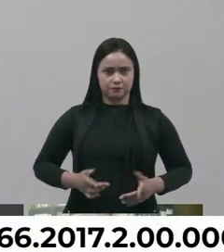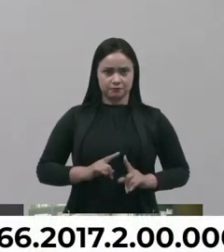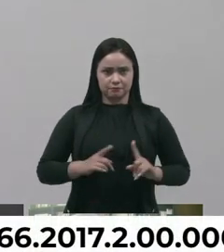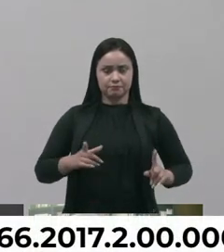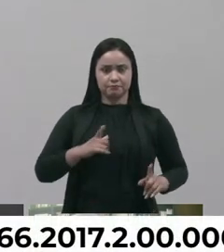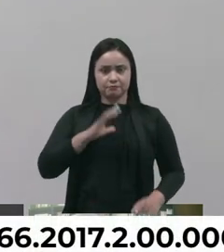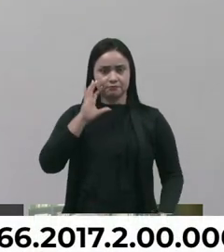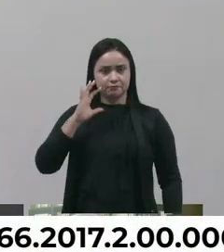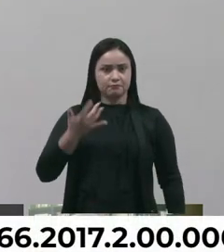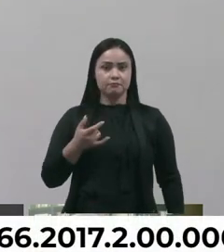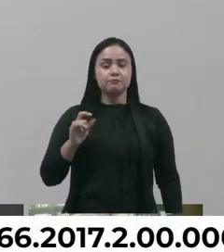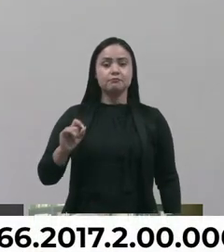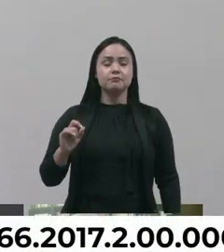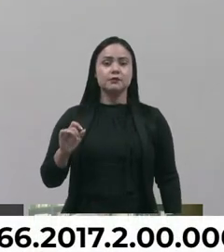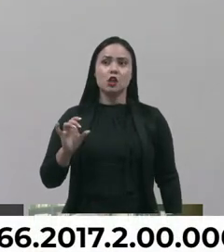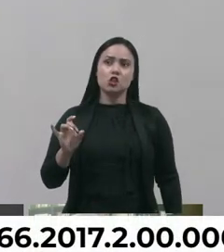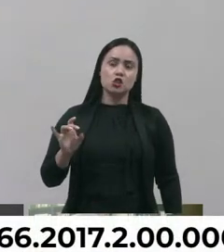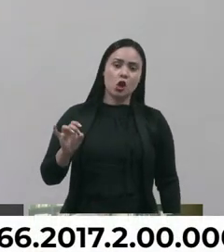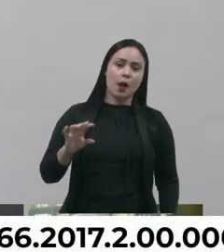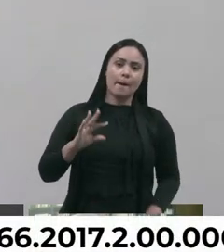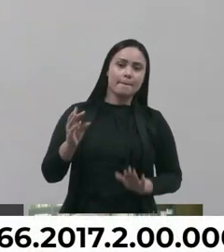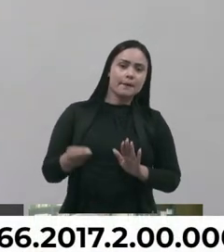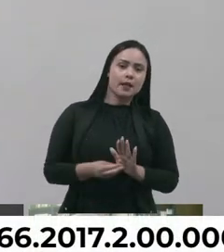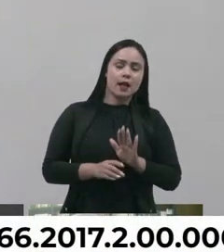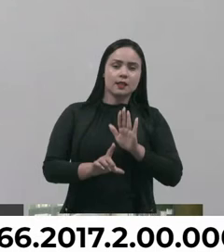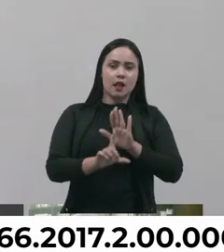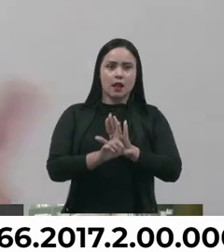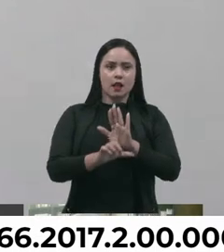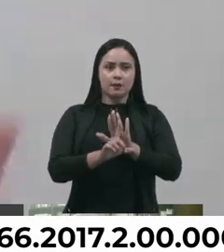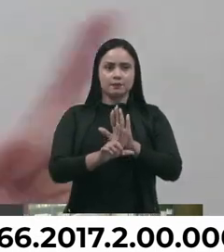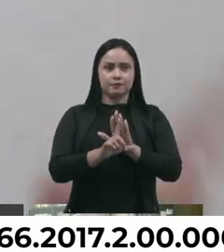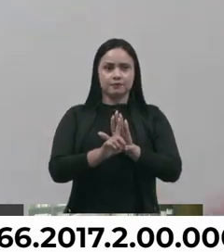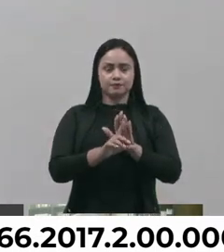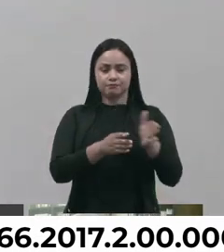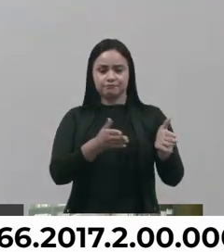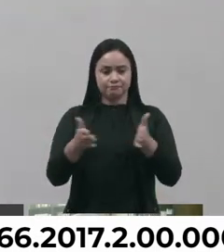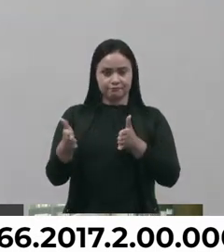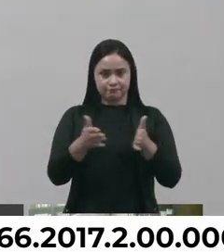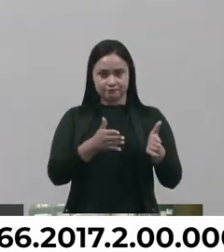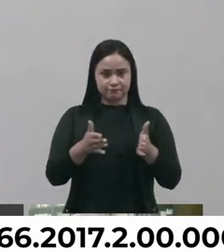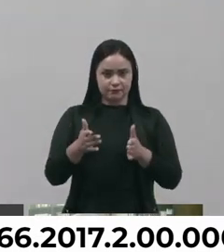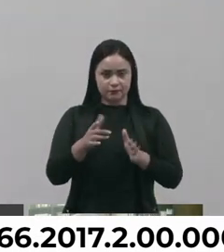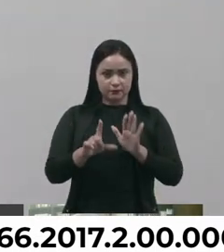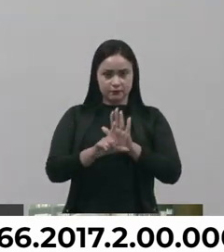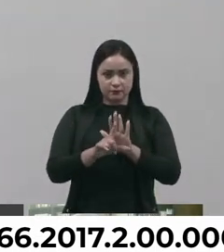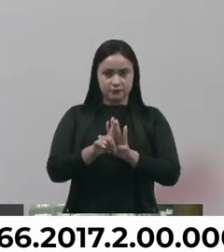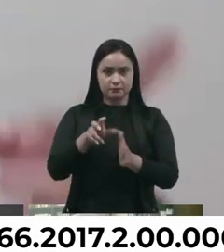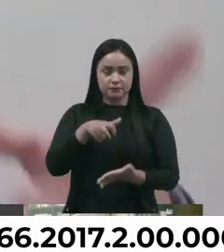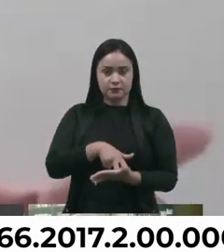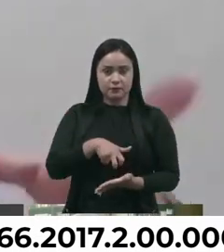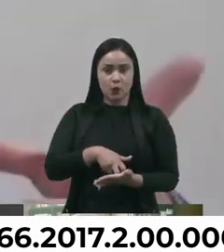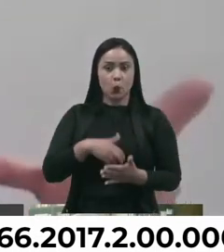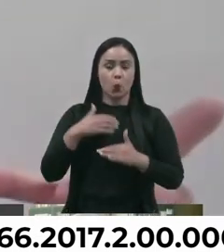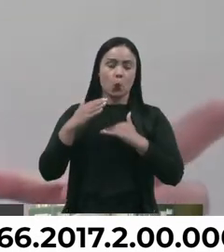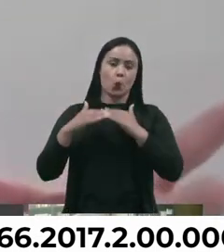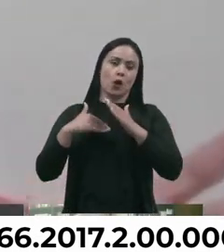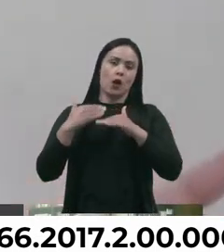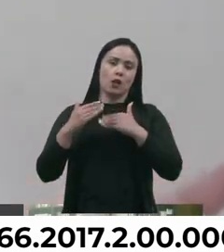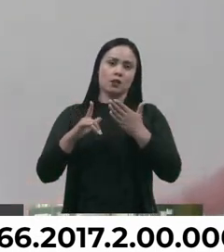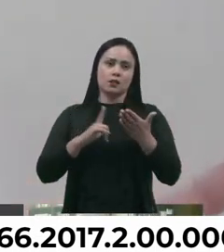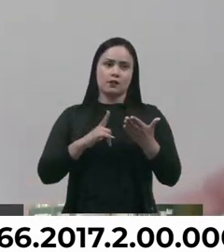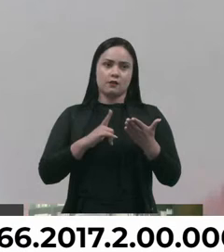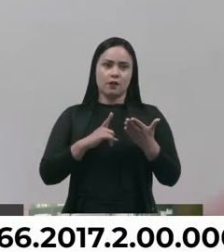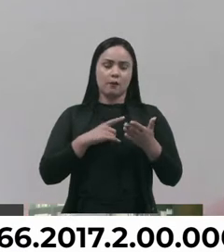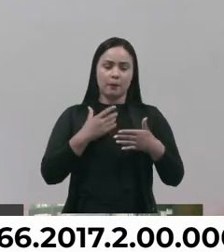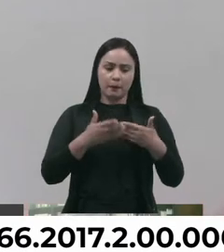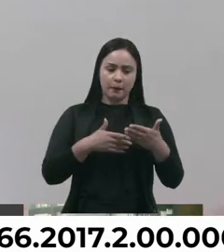que diziam que só poderia ser aplicada a lei, o prazo prescricional da lei penal, quando estivesse em curso